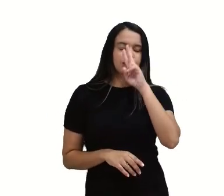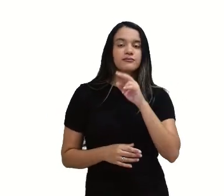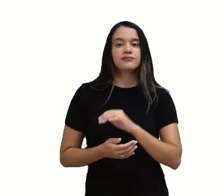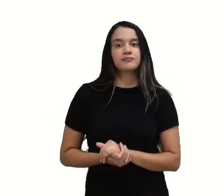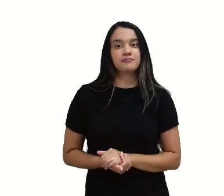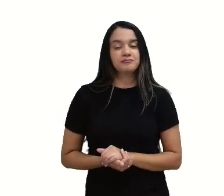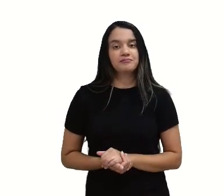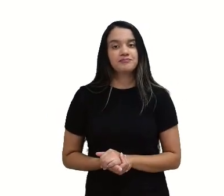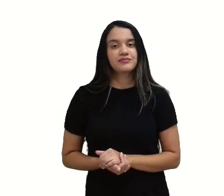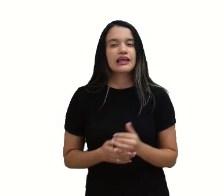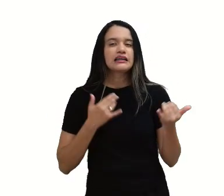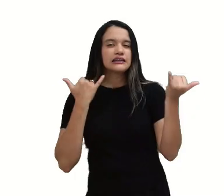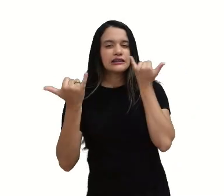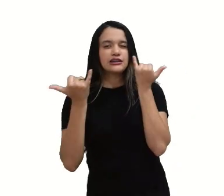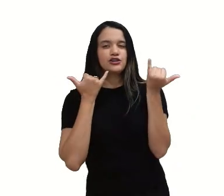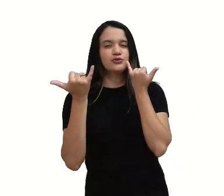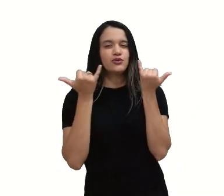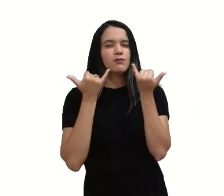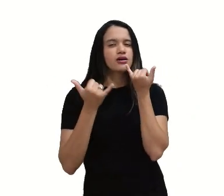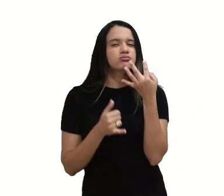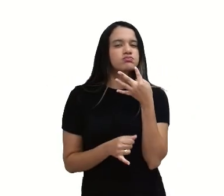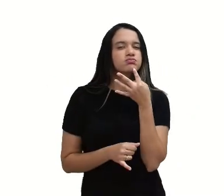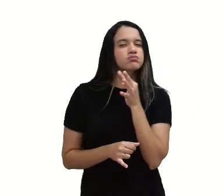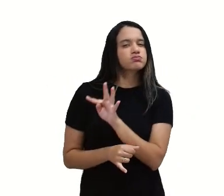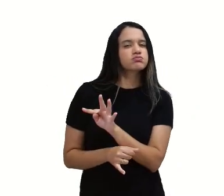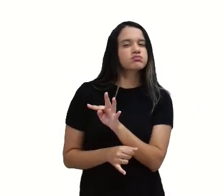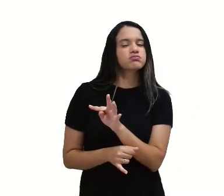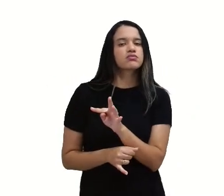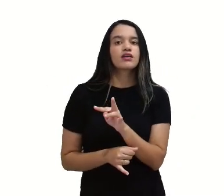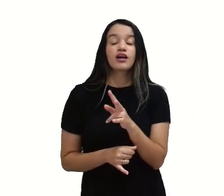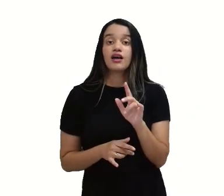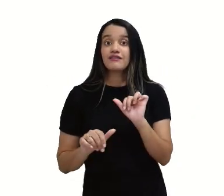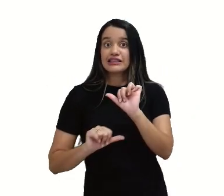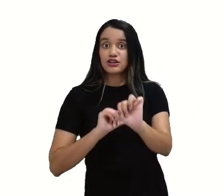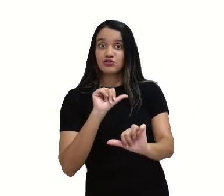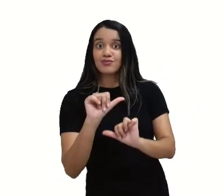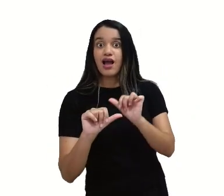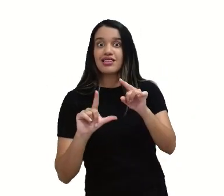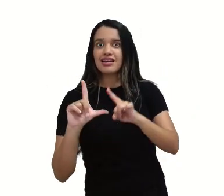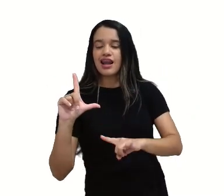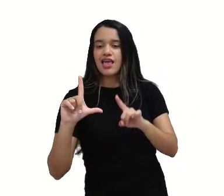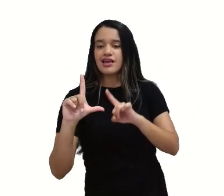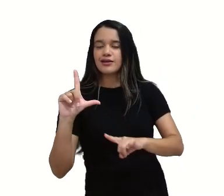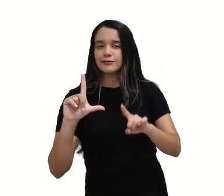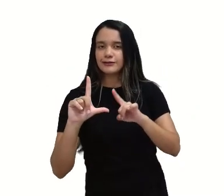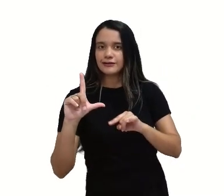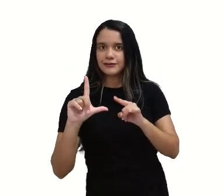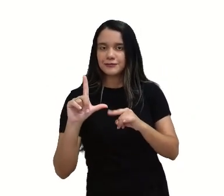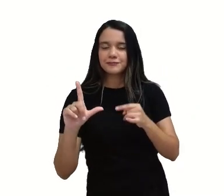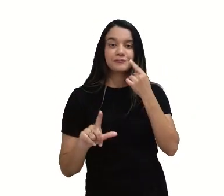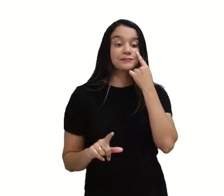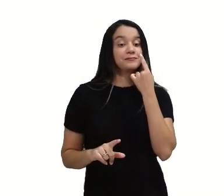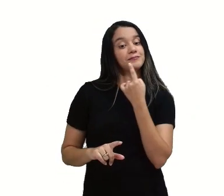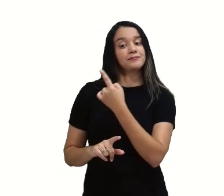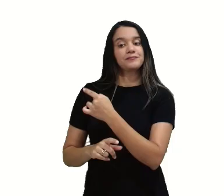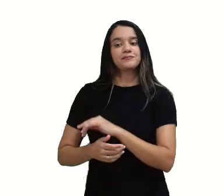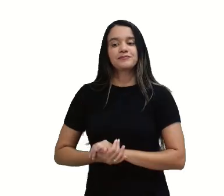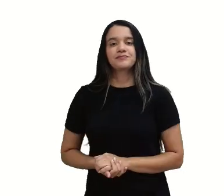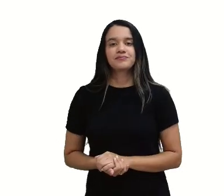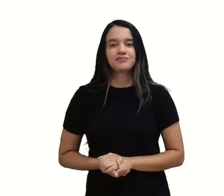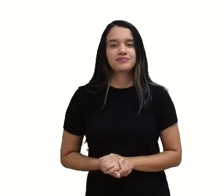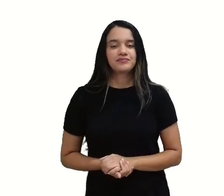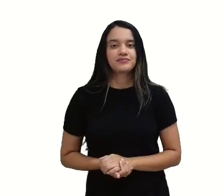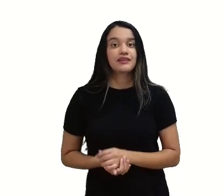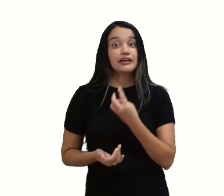na equação, as informações desconhecidas vão virar letras. Nesse caso aí, essas bolinhas. Então vamos lá. Aquelas